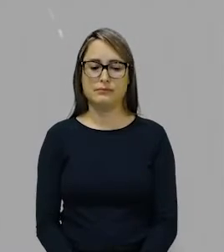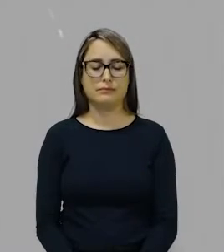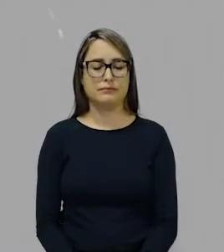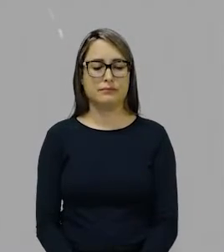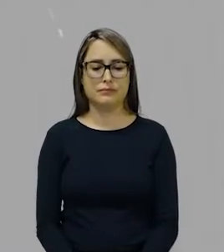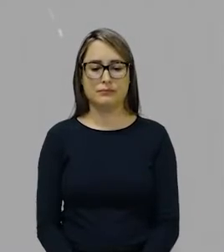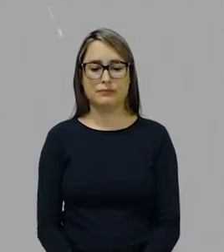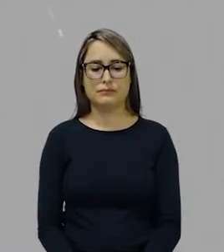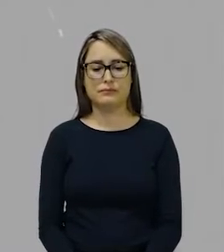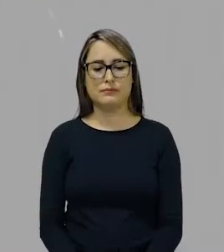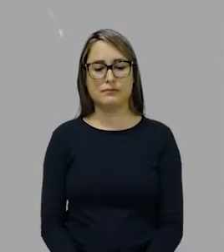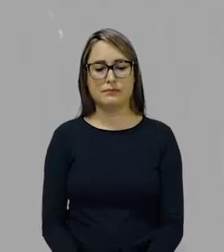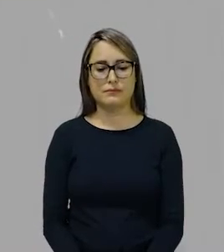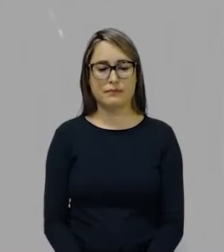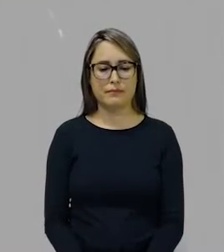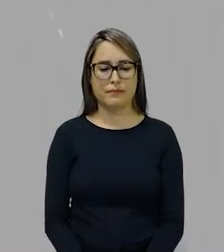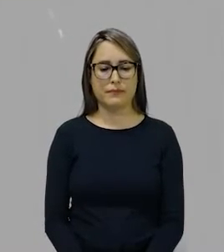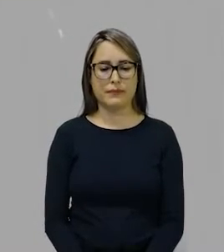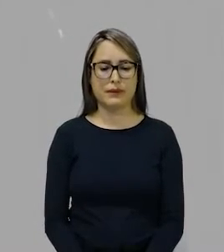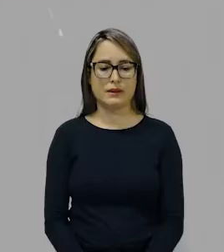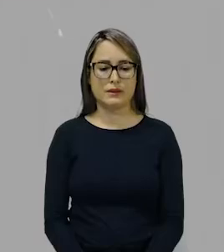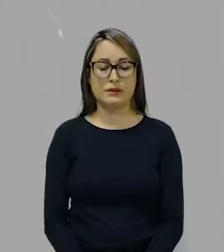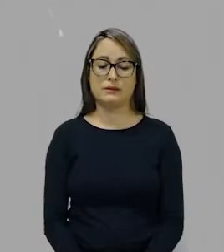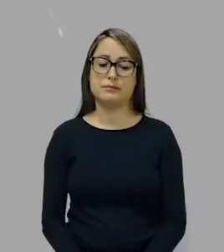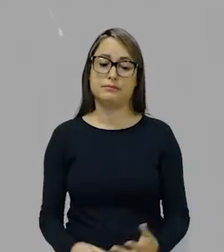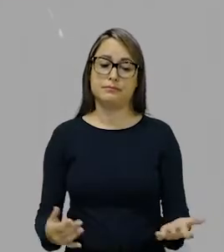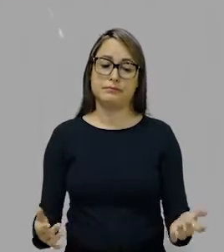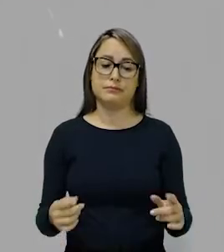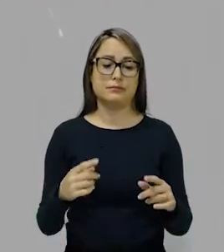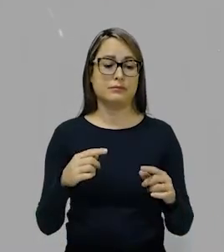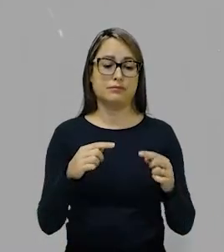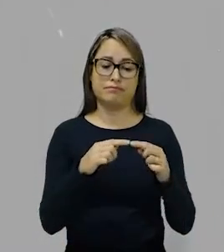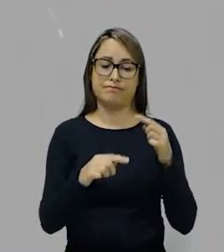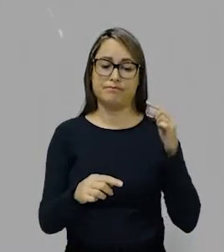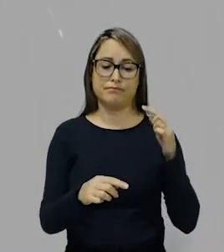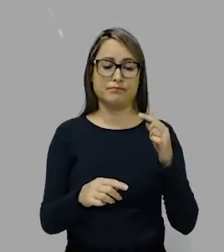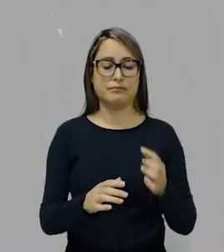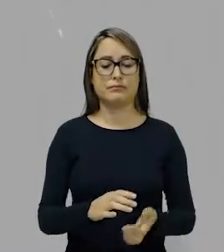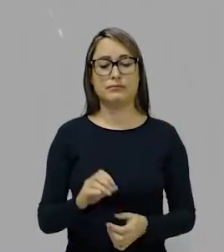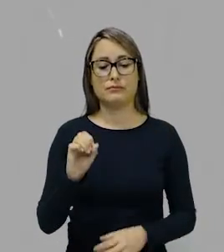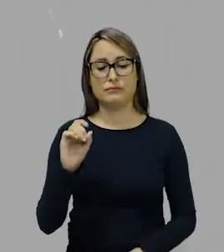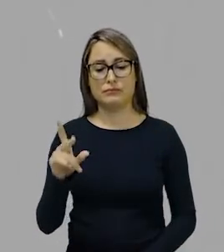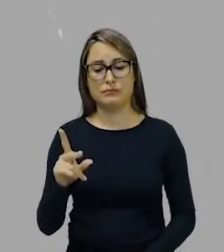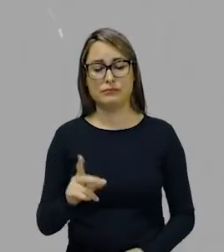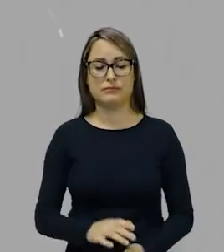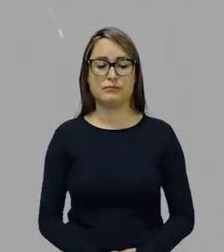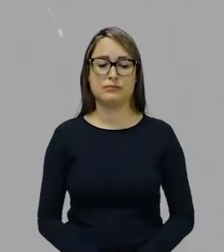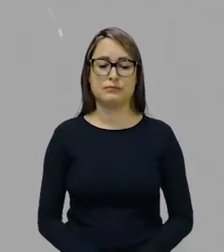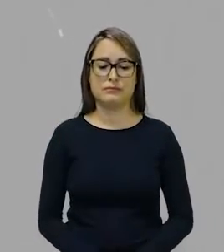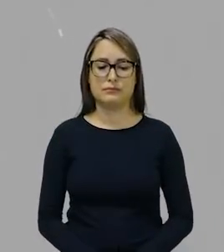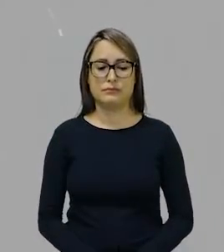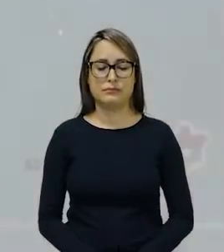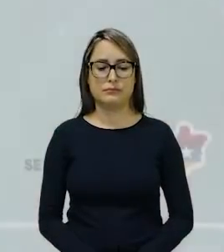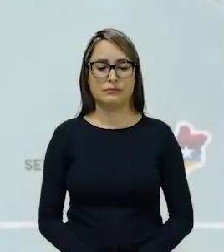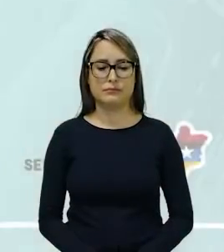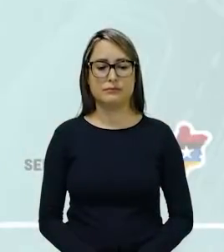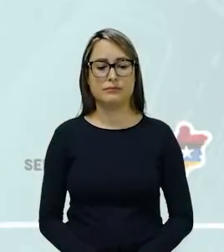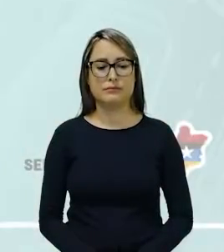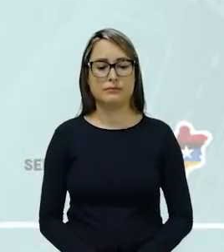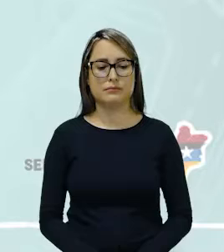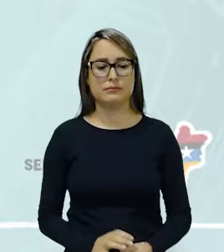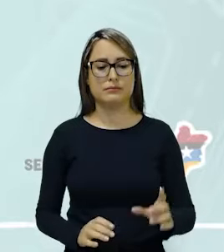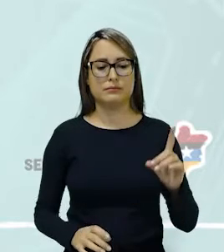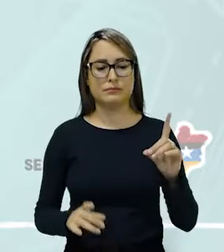de posição do fenol, porque são funções diferentes. Show? Então, letra D. Vamos para a